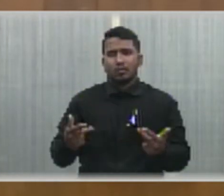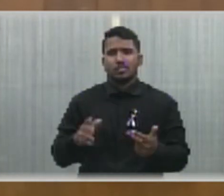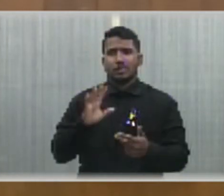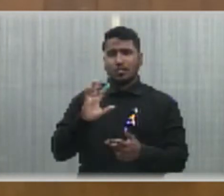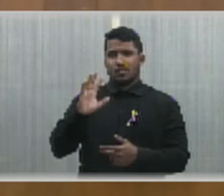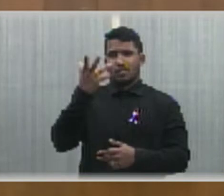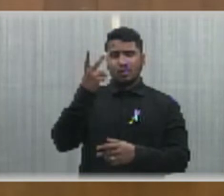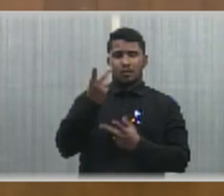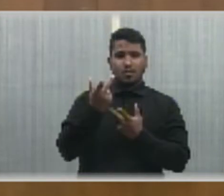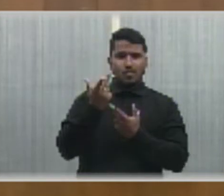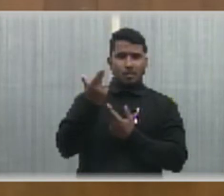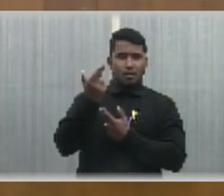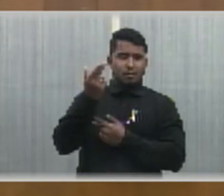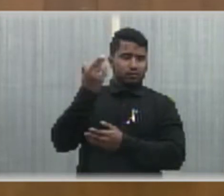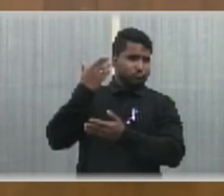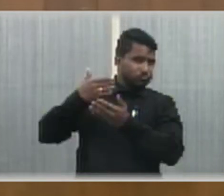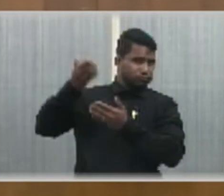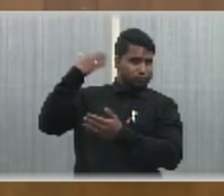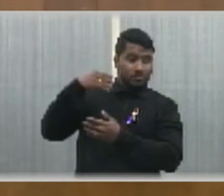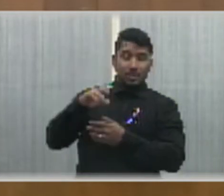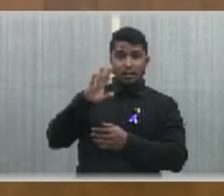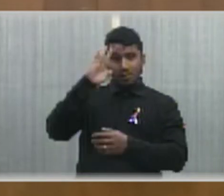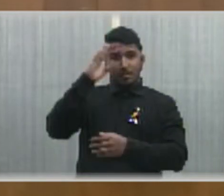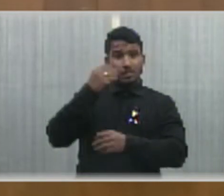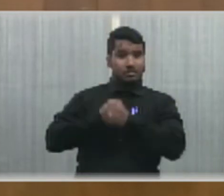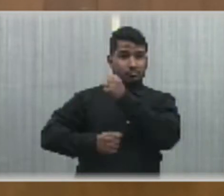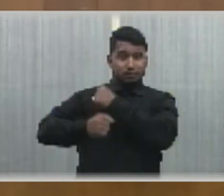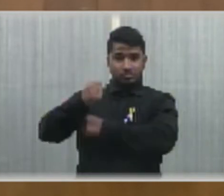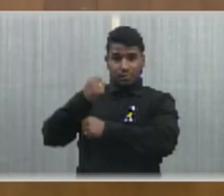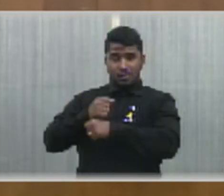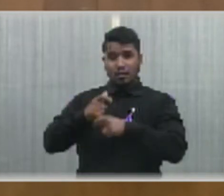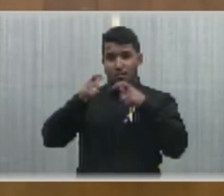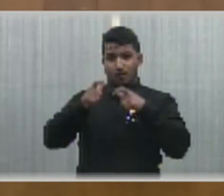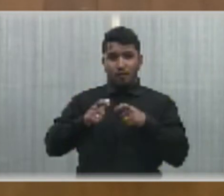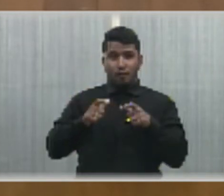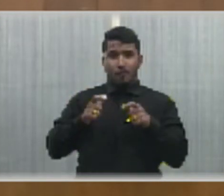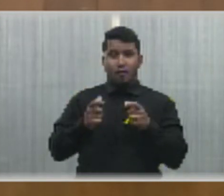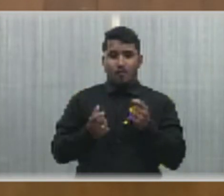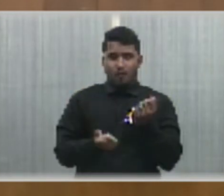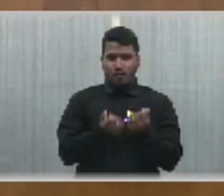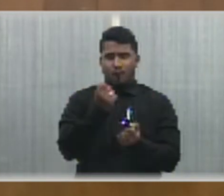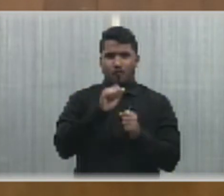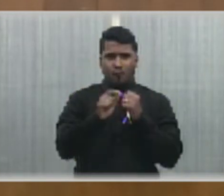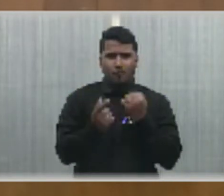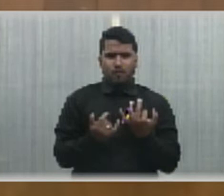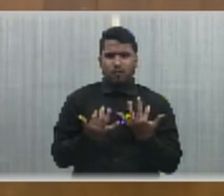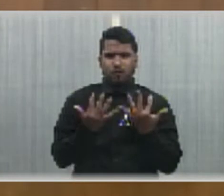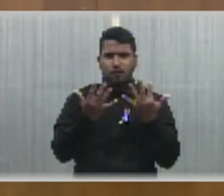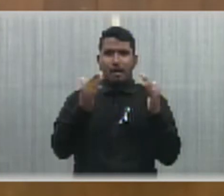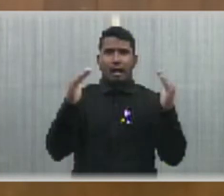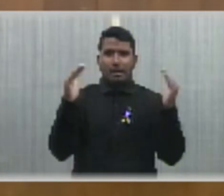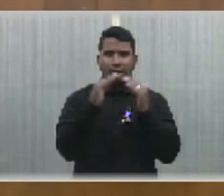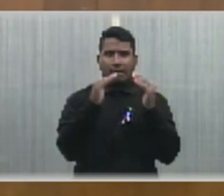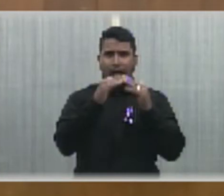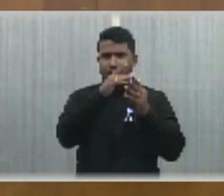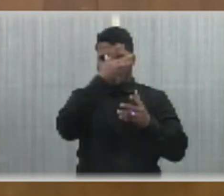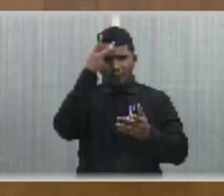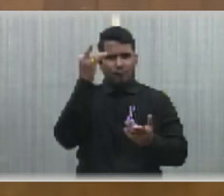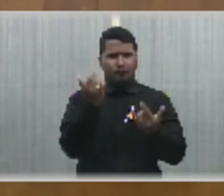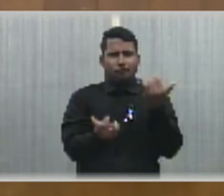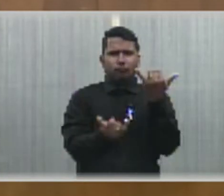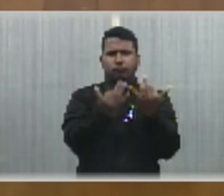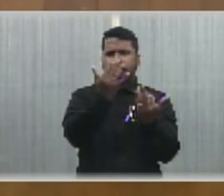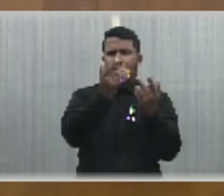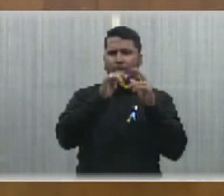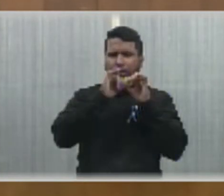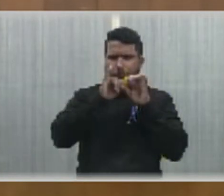anos, principalmente o ano passado, onde o fogo chegou a varrer, inclusive, residências de pessoas